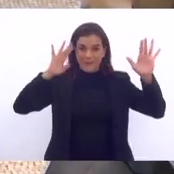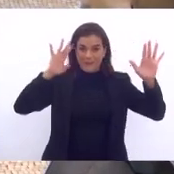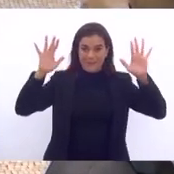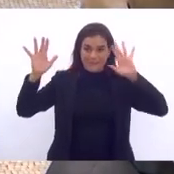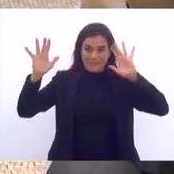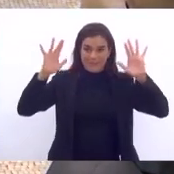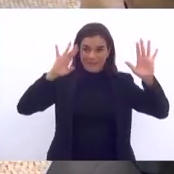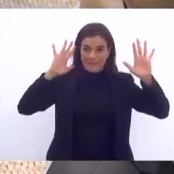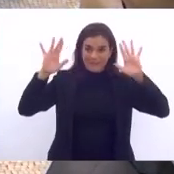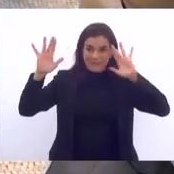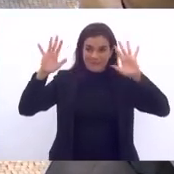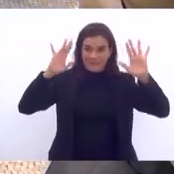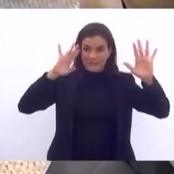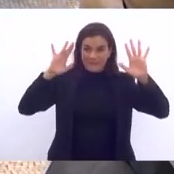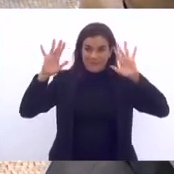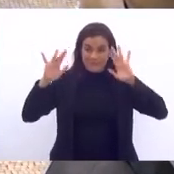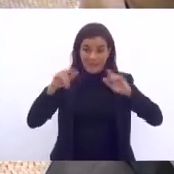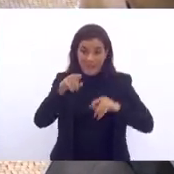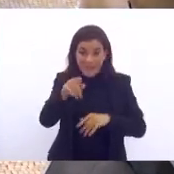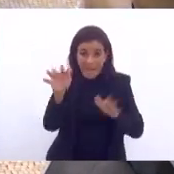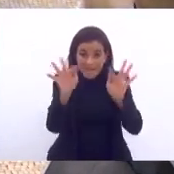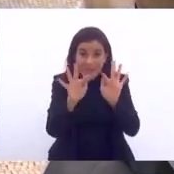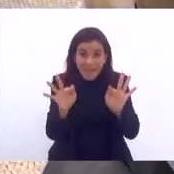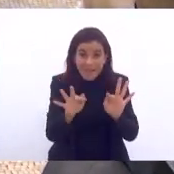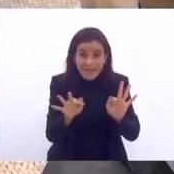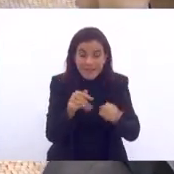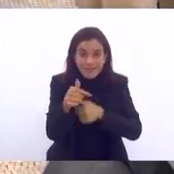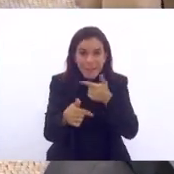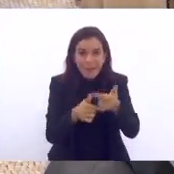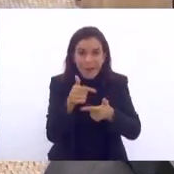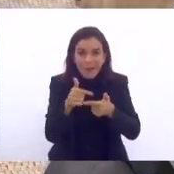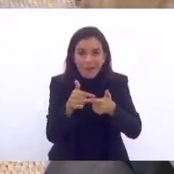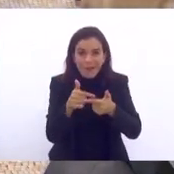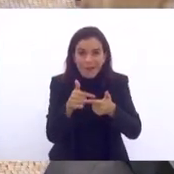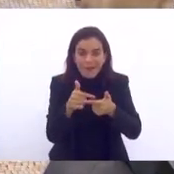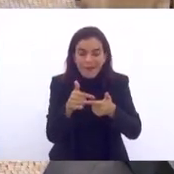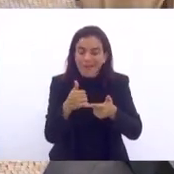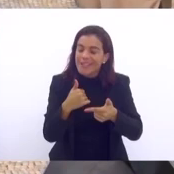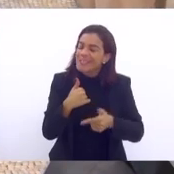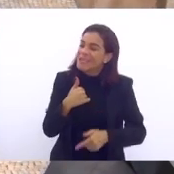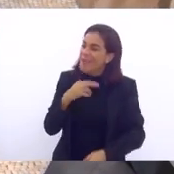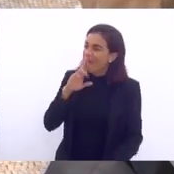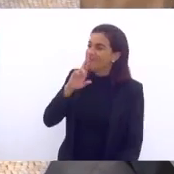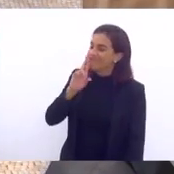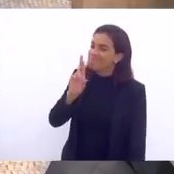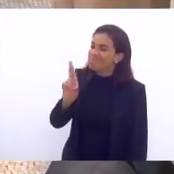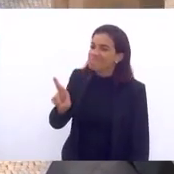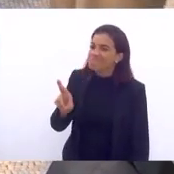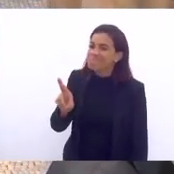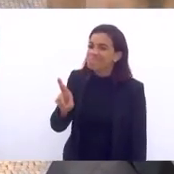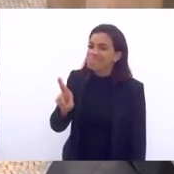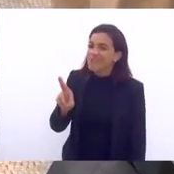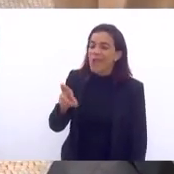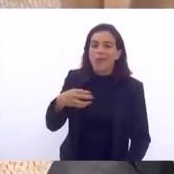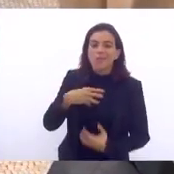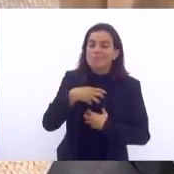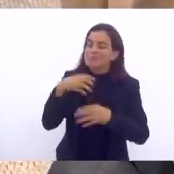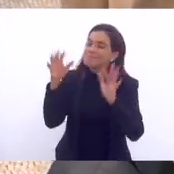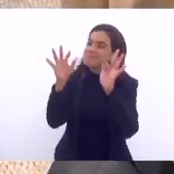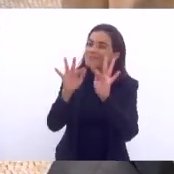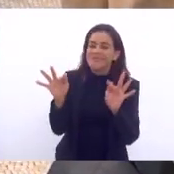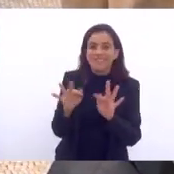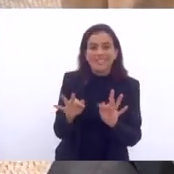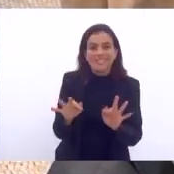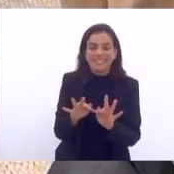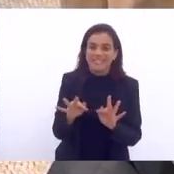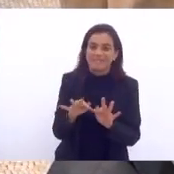no que você está fazendo? E eu surpreendentemente digo que eu estou muito feliz em fazer o que faço hoje. Mas eu